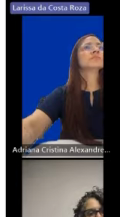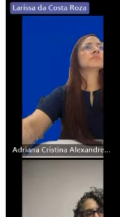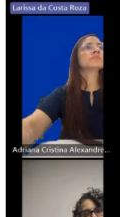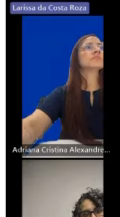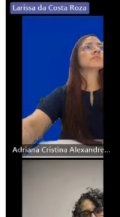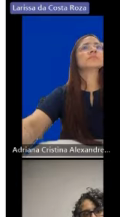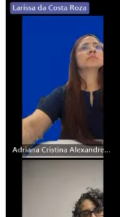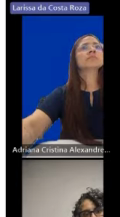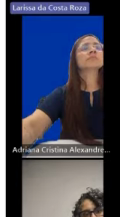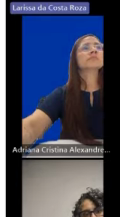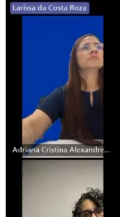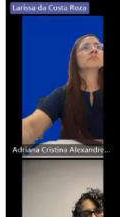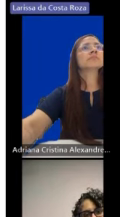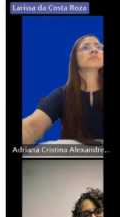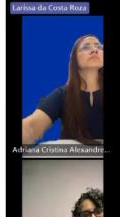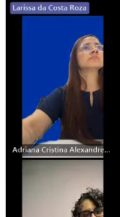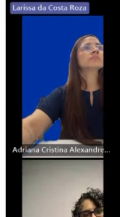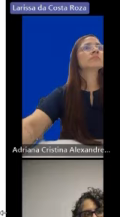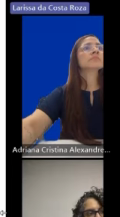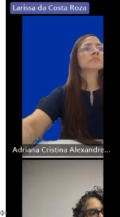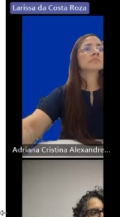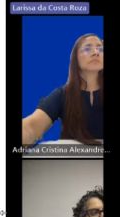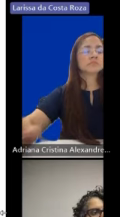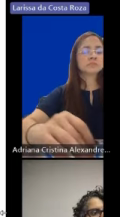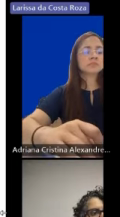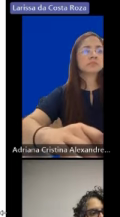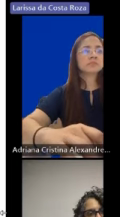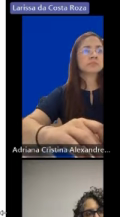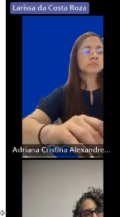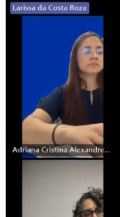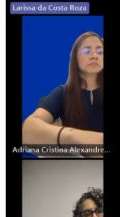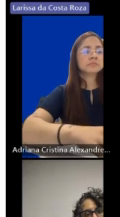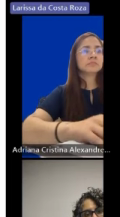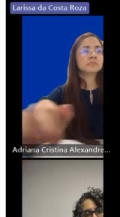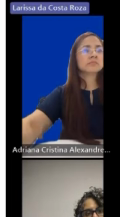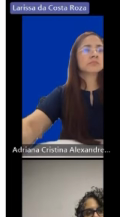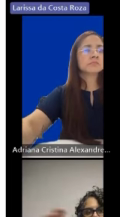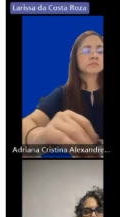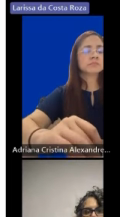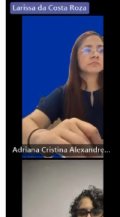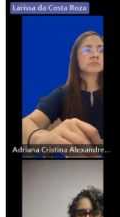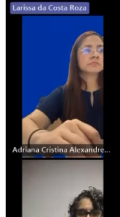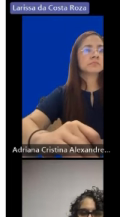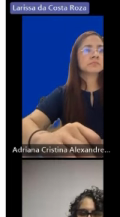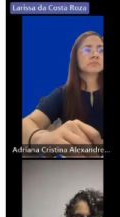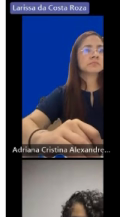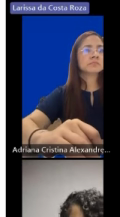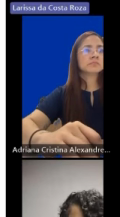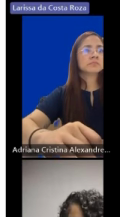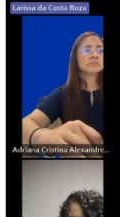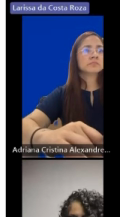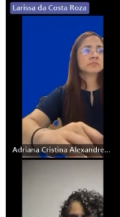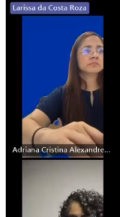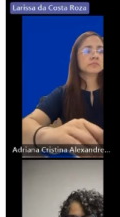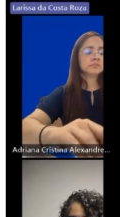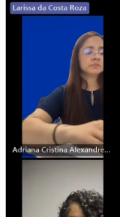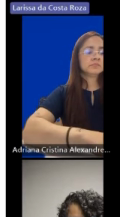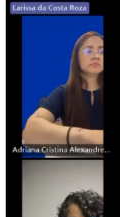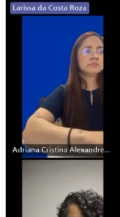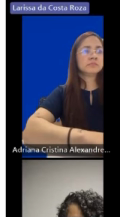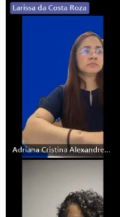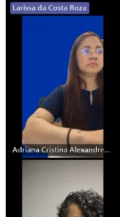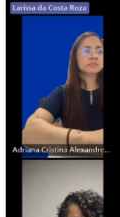né, que ela deve ser realizada pelo enfermeiro. Essa conferência ela é muito importante para a gente manter padronizado, né, e também mitigar os riscos que possam vir,